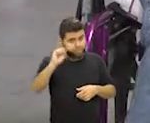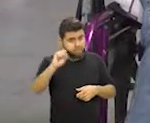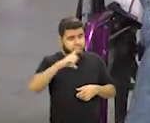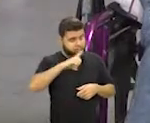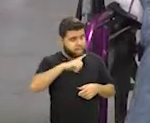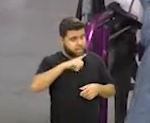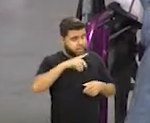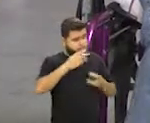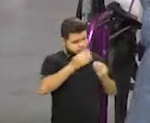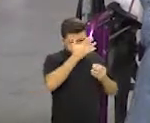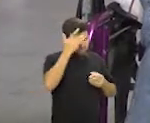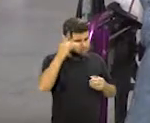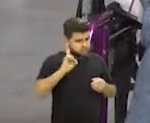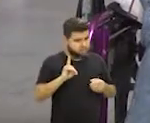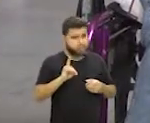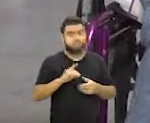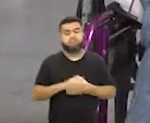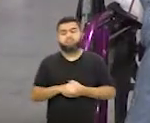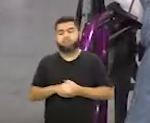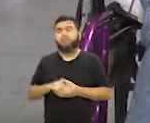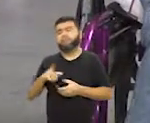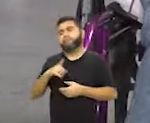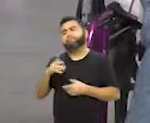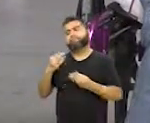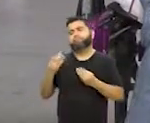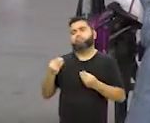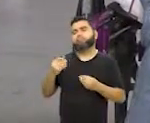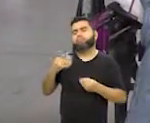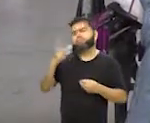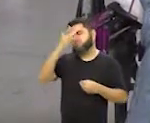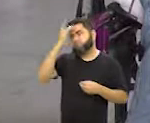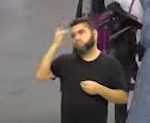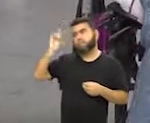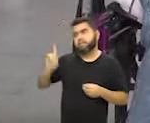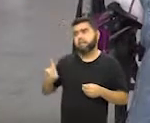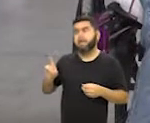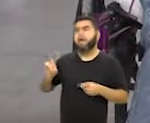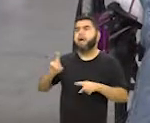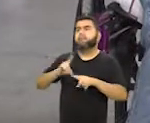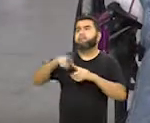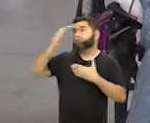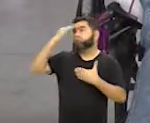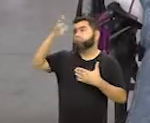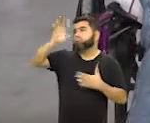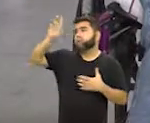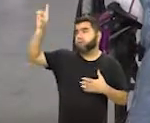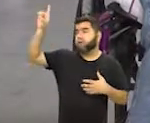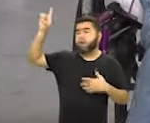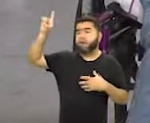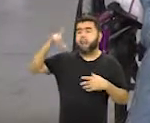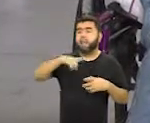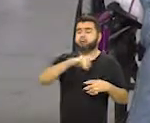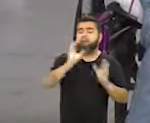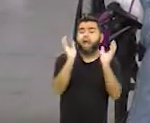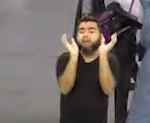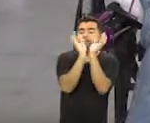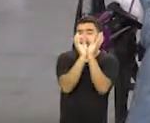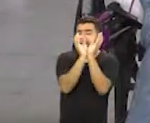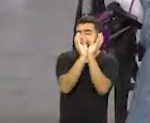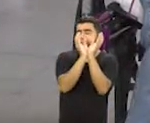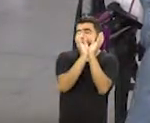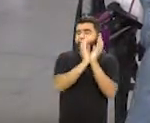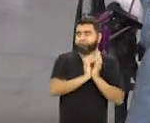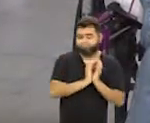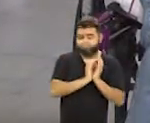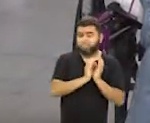Sim, são um grande número de pessoas, né? Mas graças a Deus nós temos assim, o atendimento